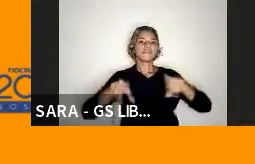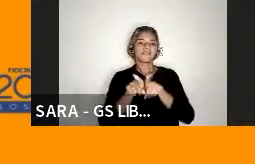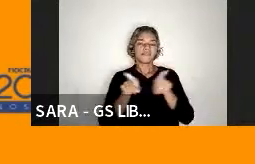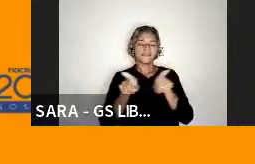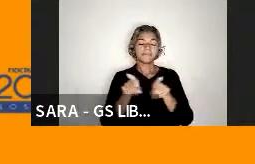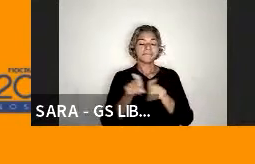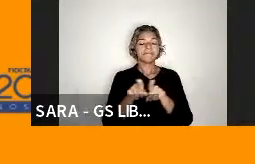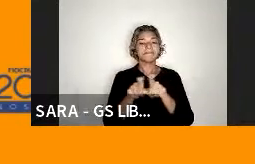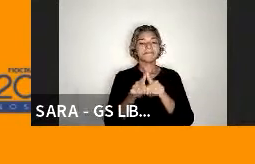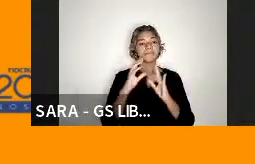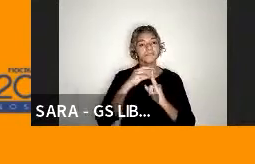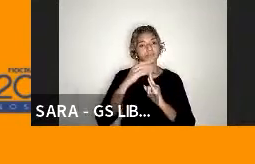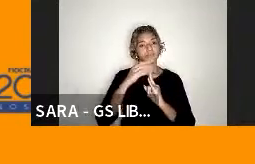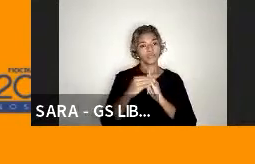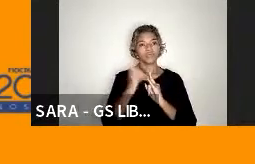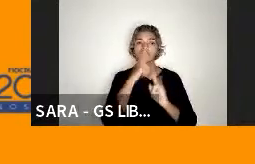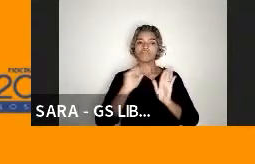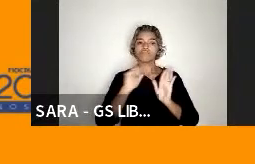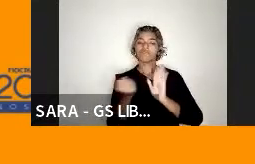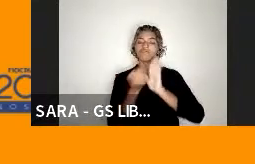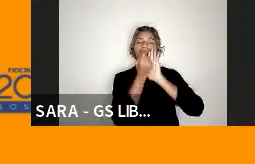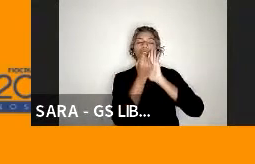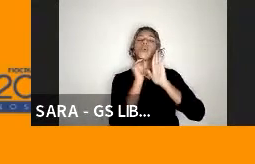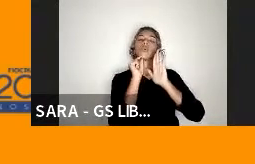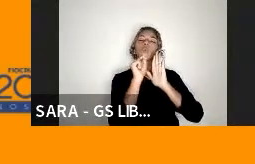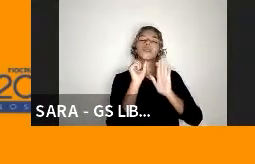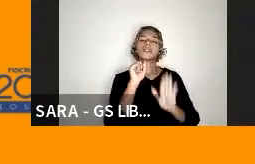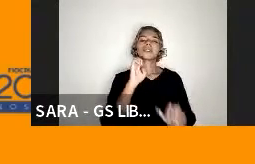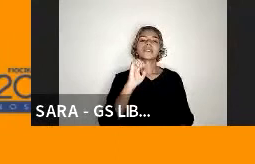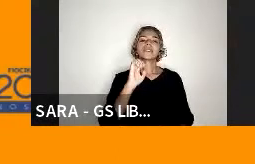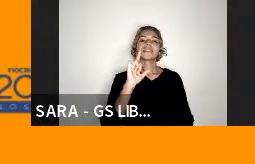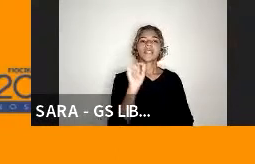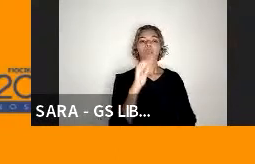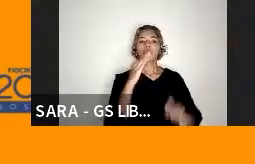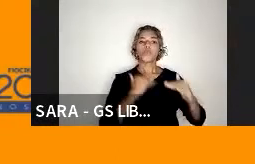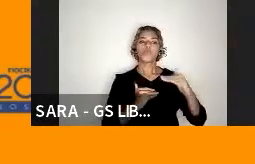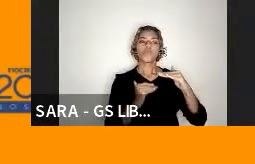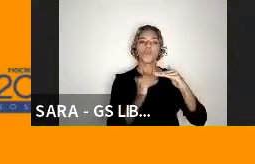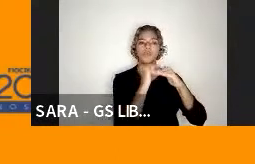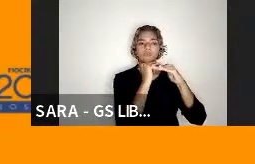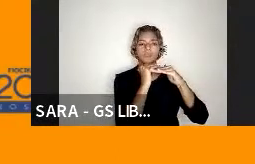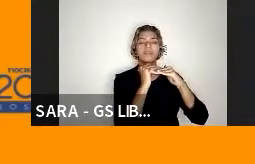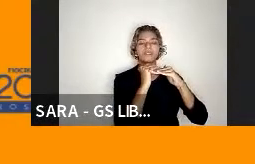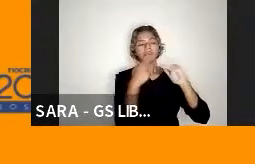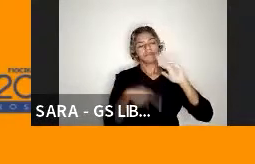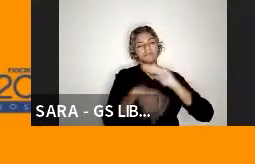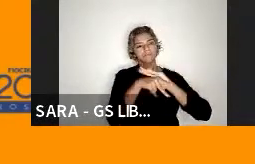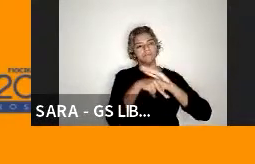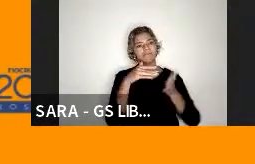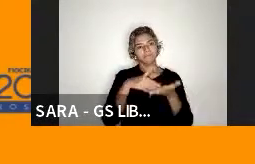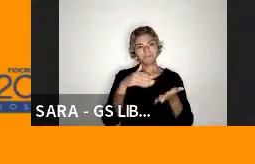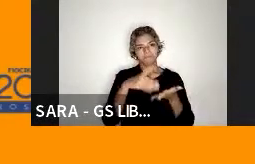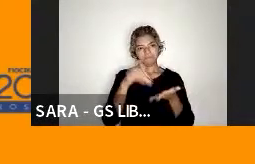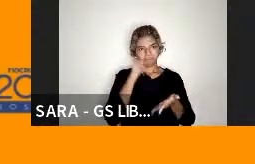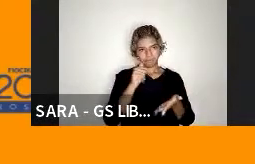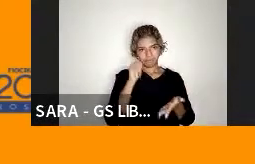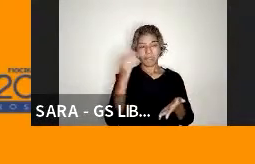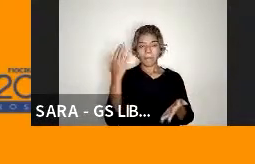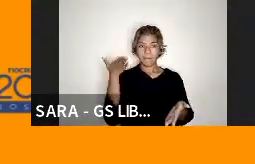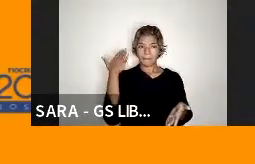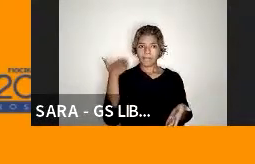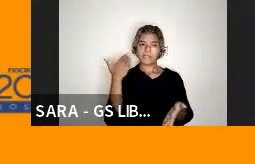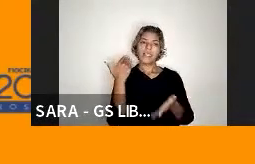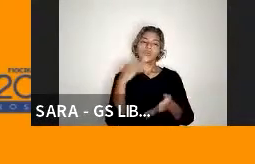o selo para a equidade, né, que foi dado pela Secretaria de Políticas das Mulheres, do governo de então, que era o governo Dilma, e a